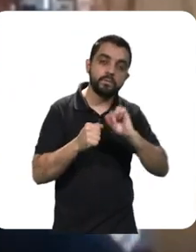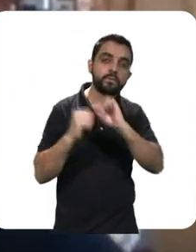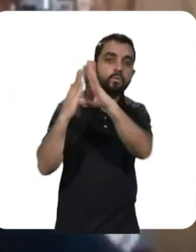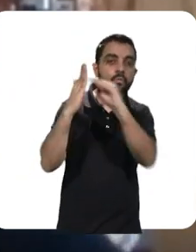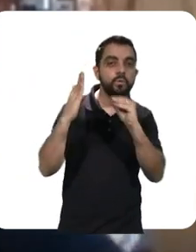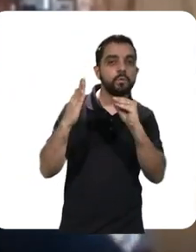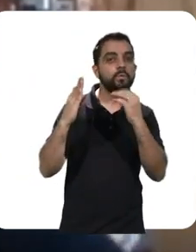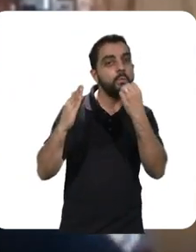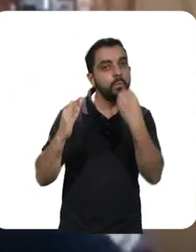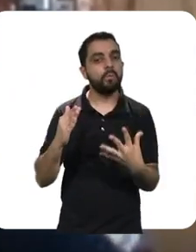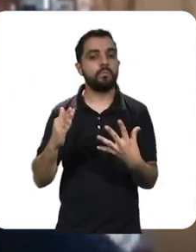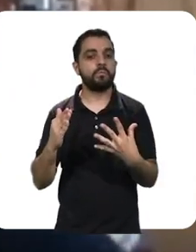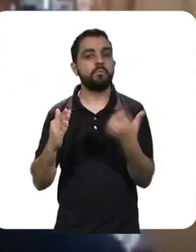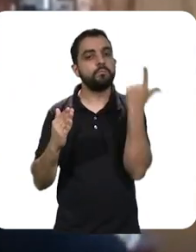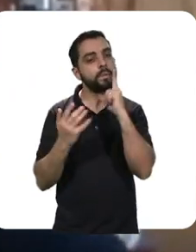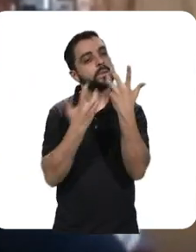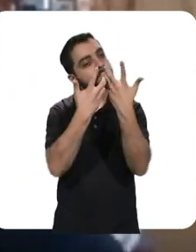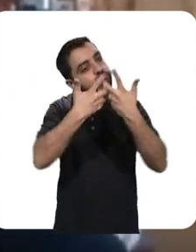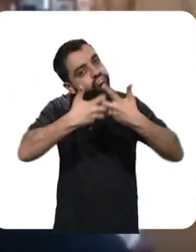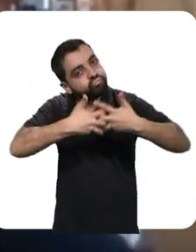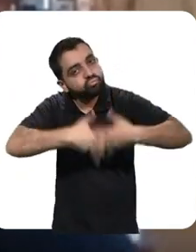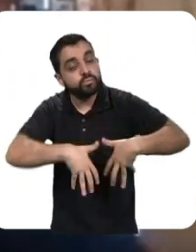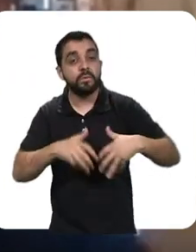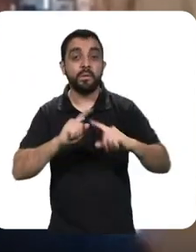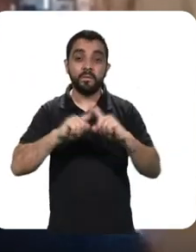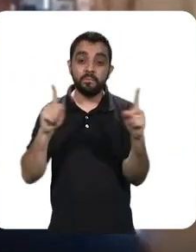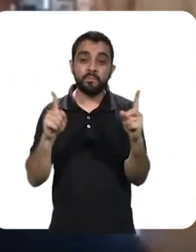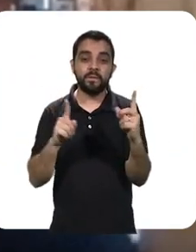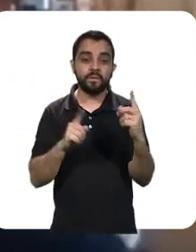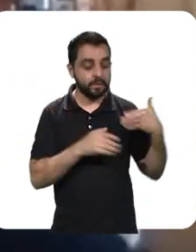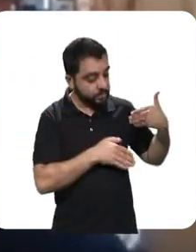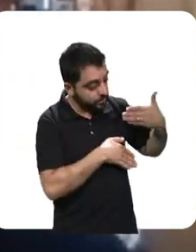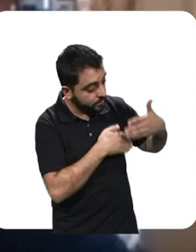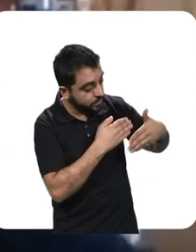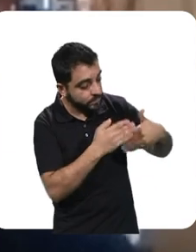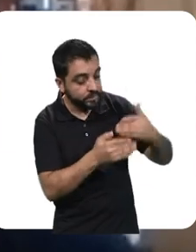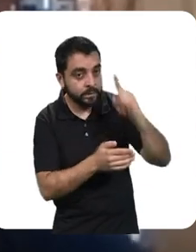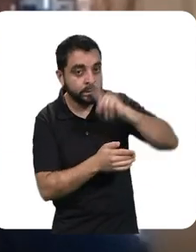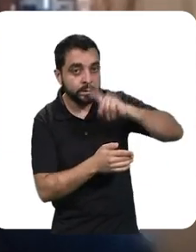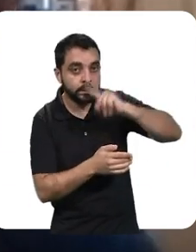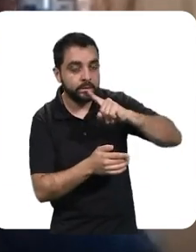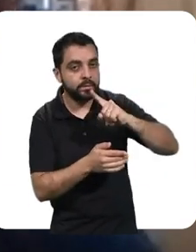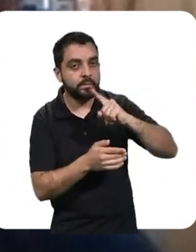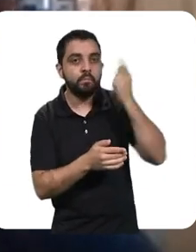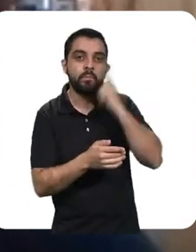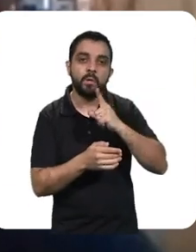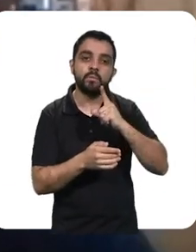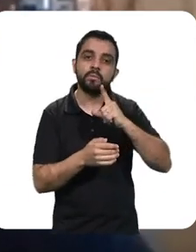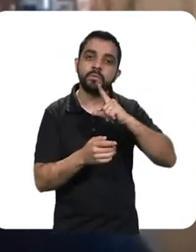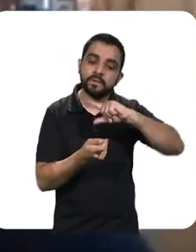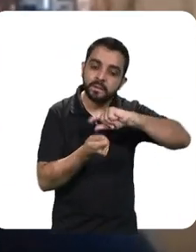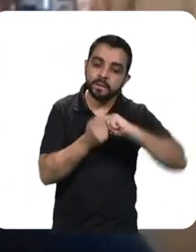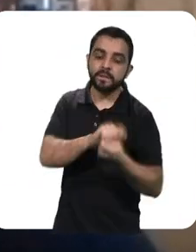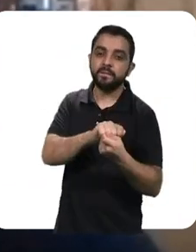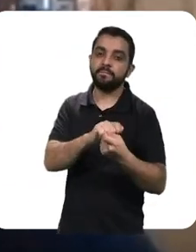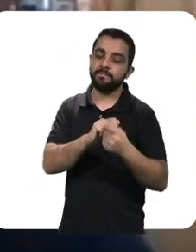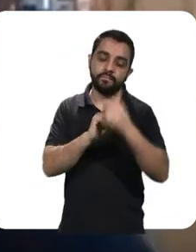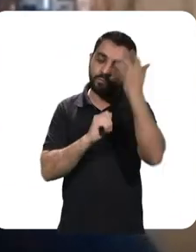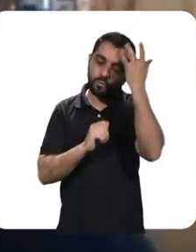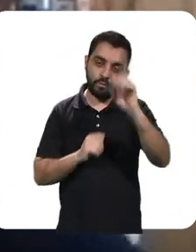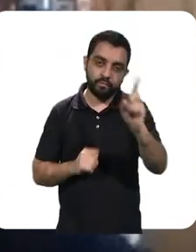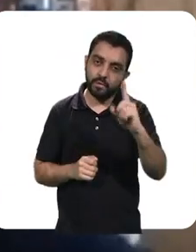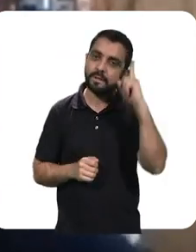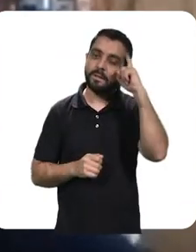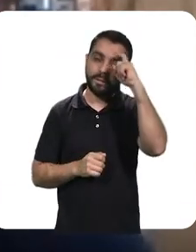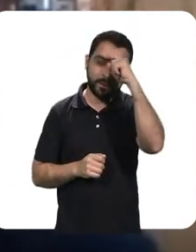Brasil. Então, você fazer essa máquina funcionar com toda essa tragédia caminhando, eu acho difícil. É difícil te dizer